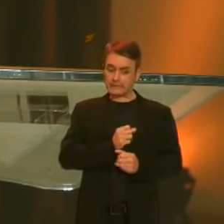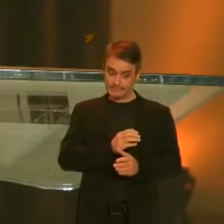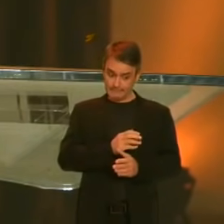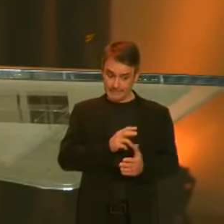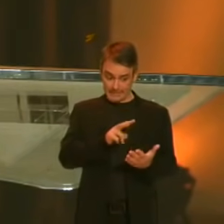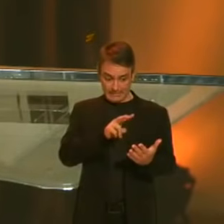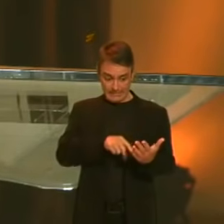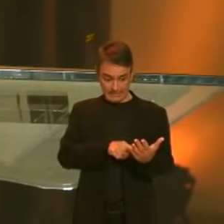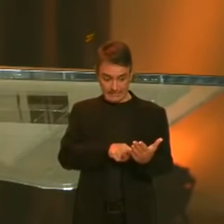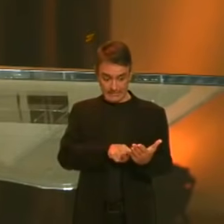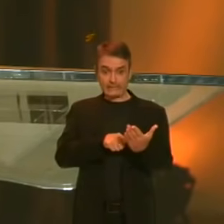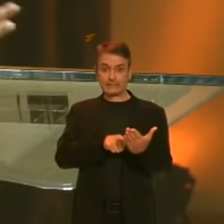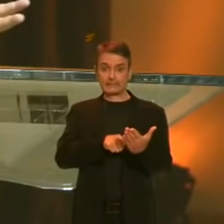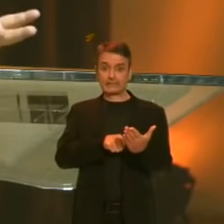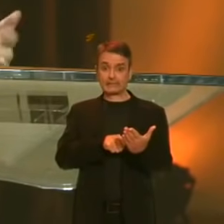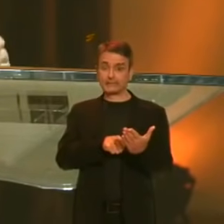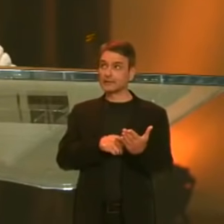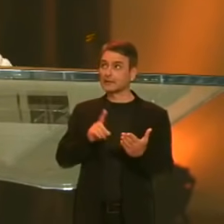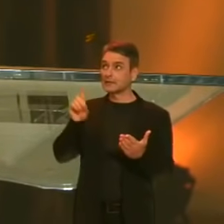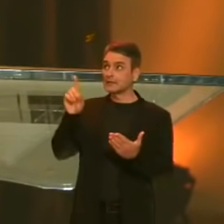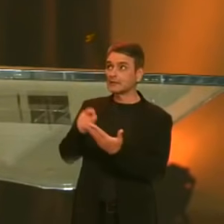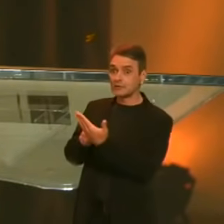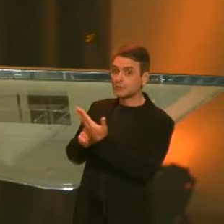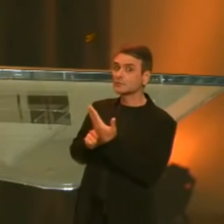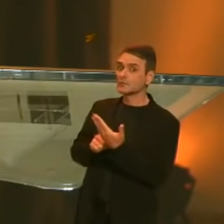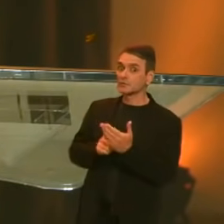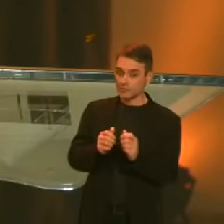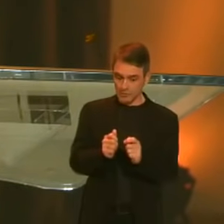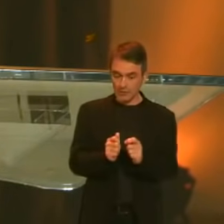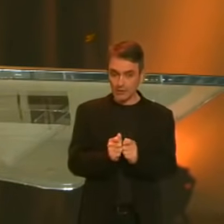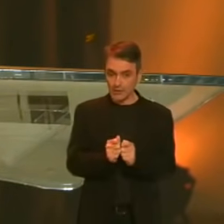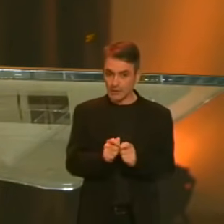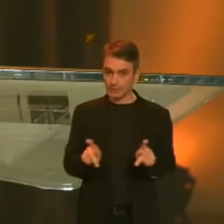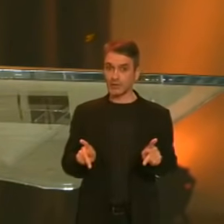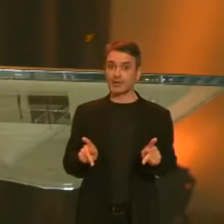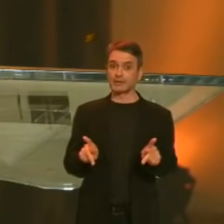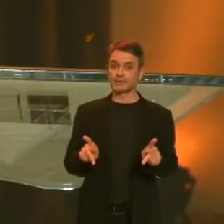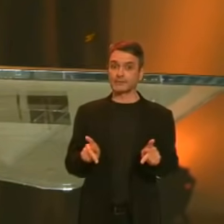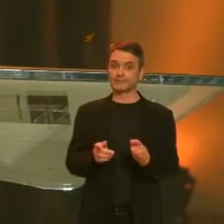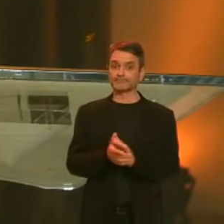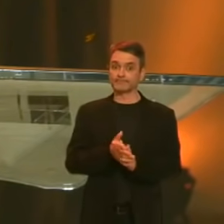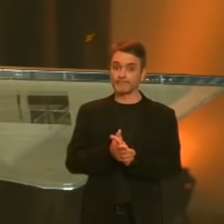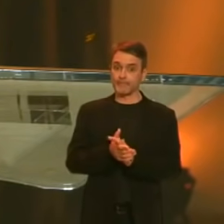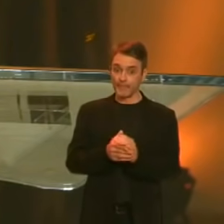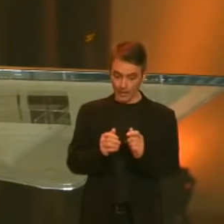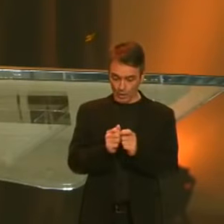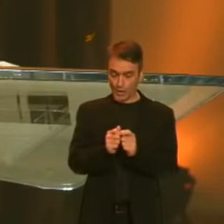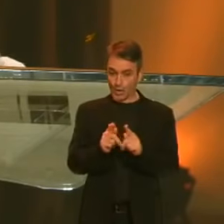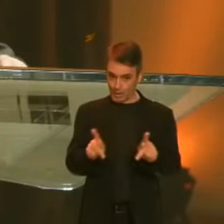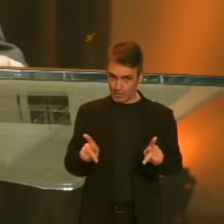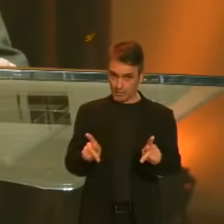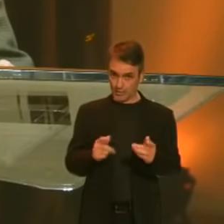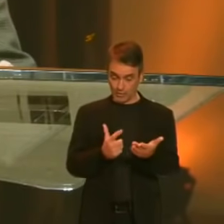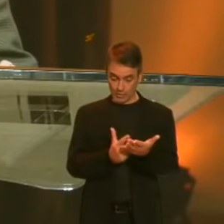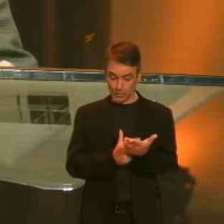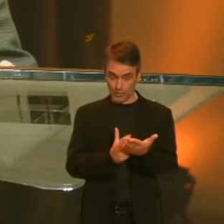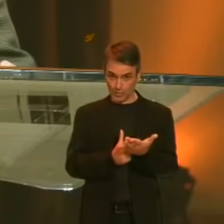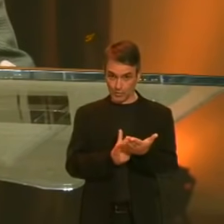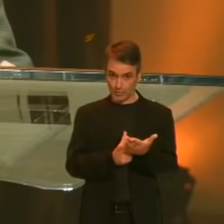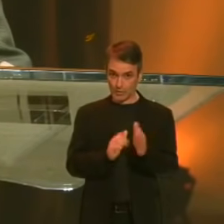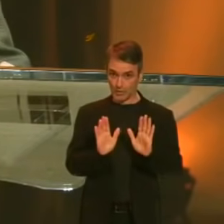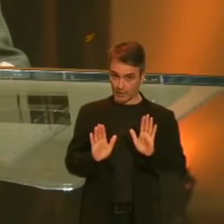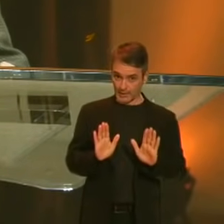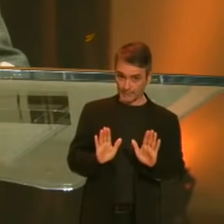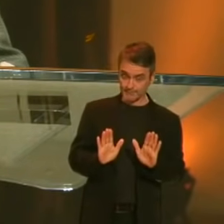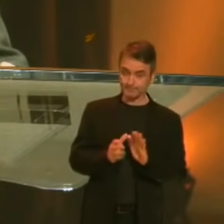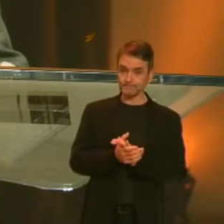das revelações que o Senhor tem aqui no livro do Apocalipse. Convém lembrar que o livro do Apocalipse, ele é um